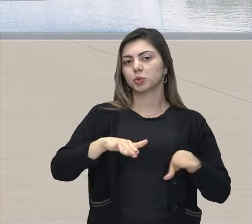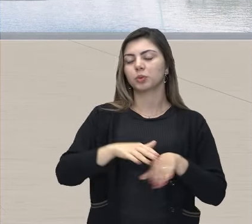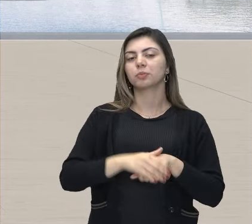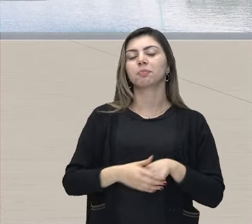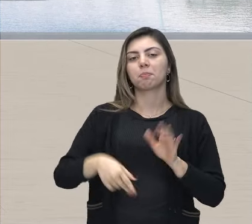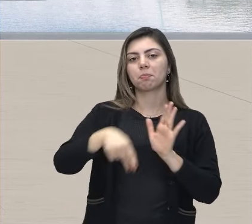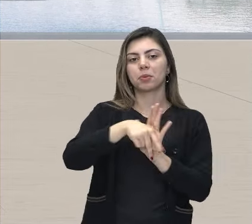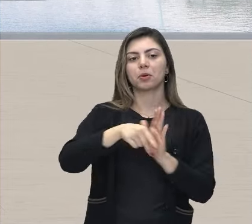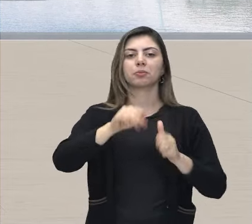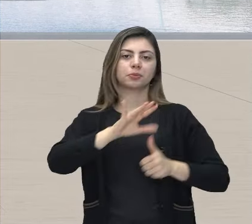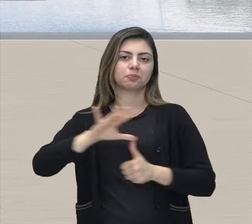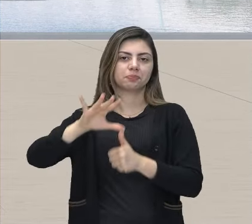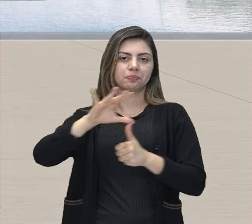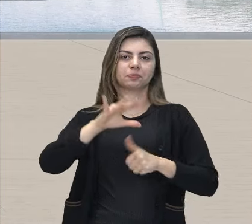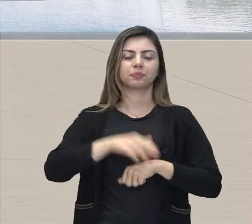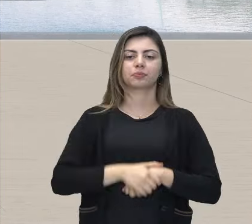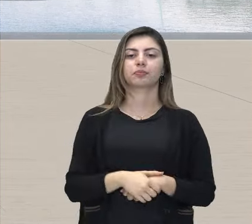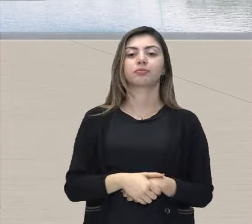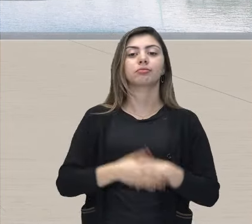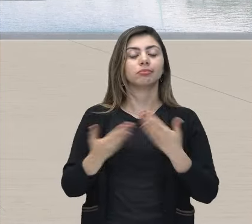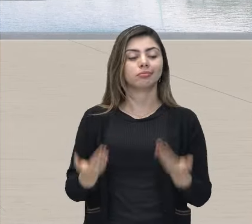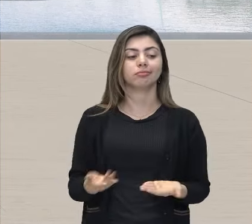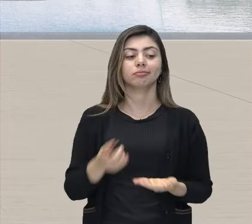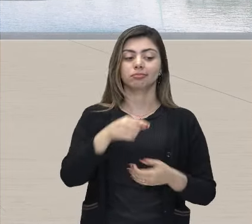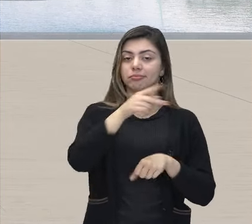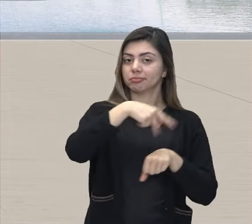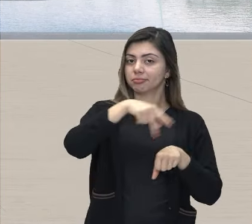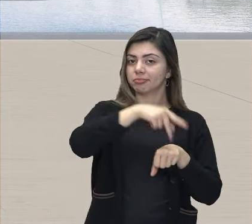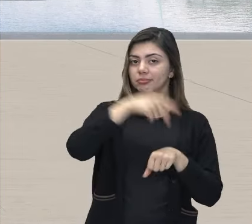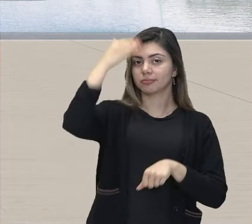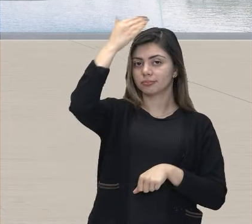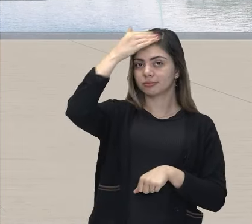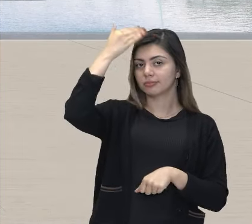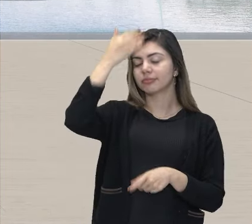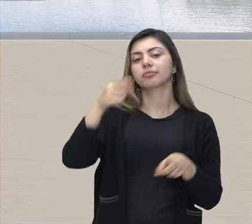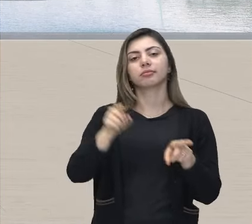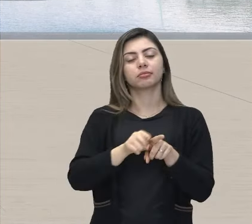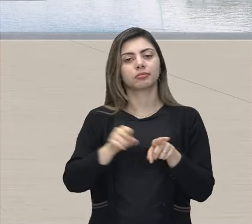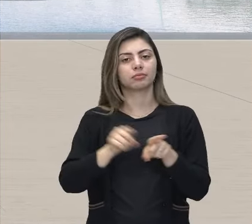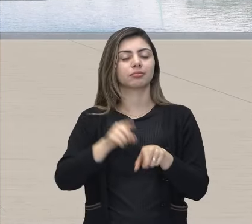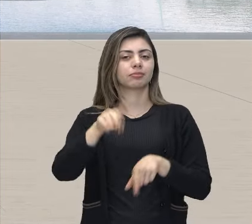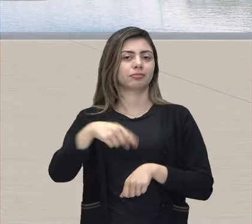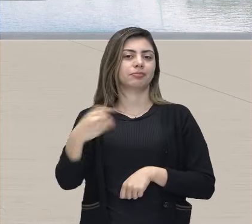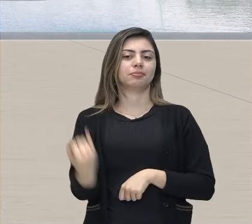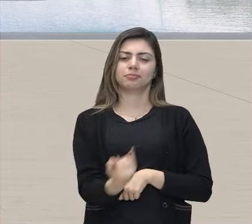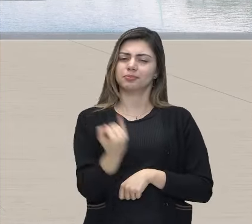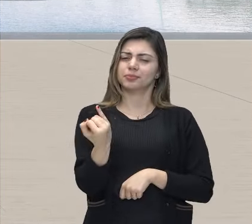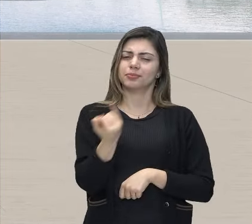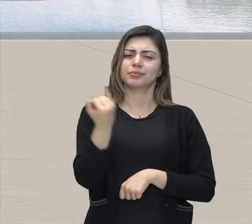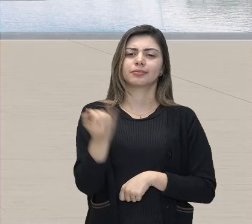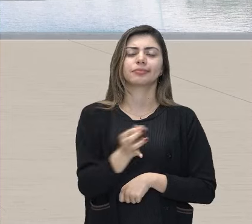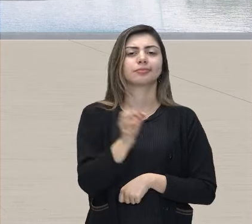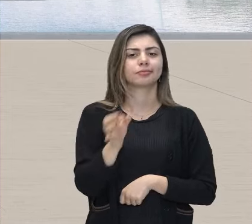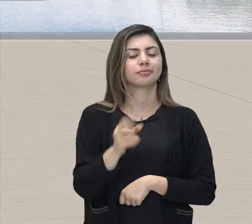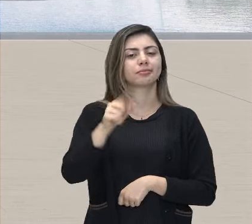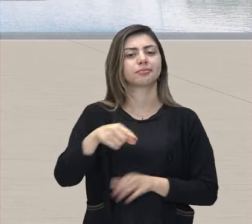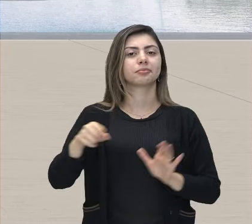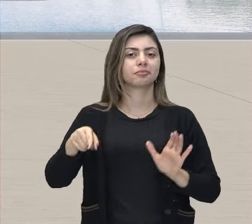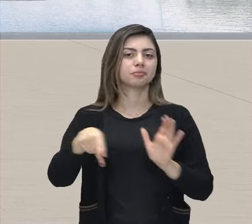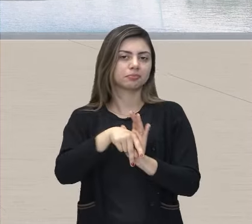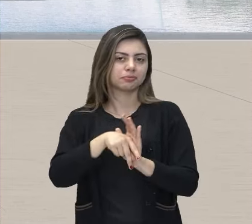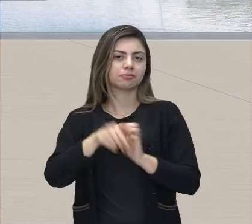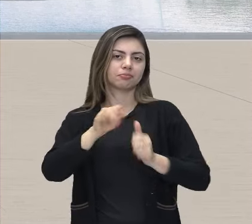do Norte, tá bom? Então o México, gente, ele também vai ser muito importante fazendo parte da